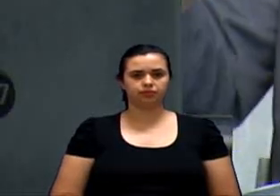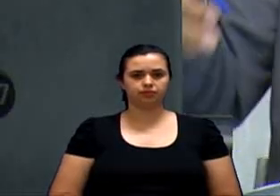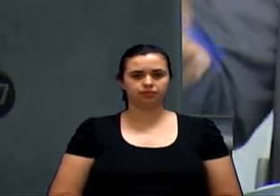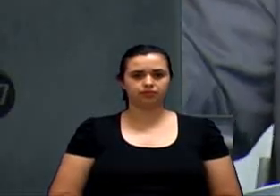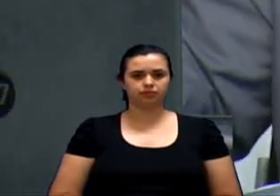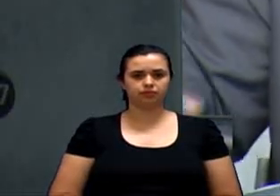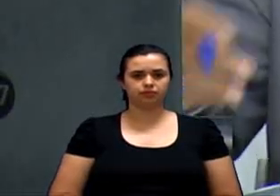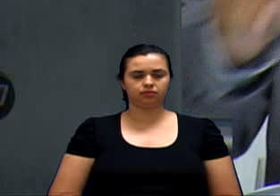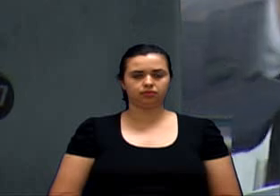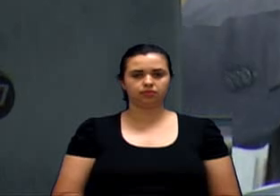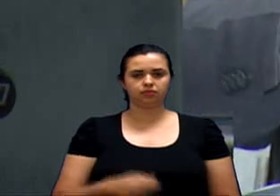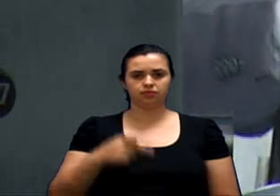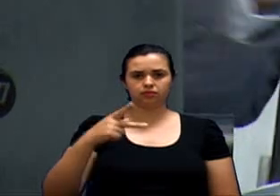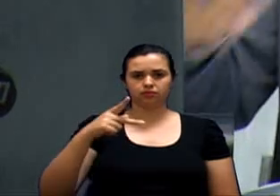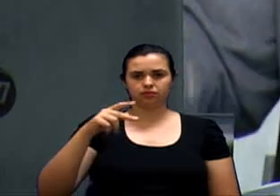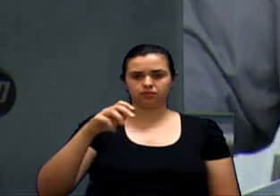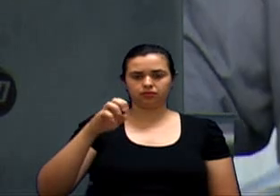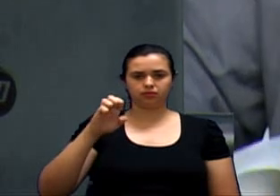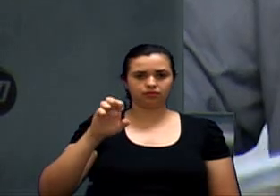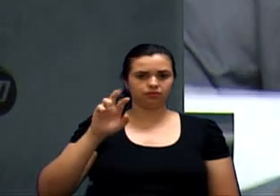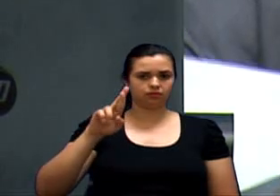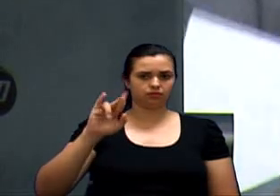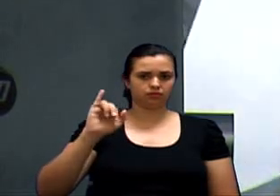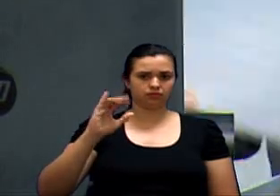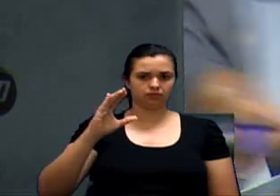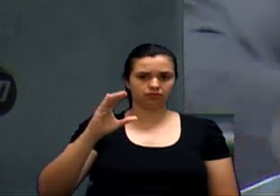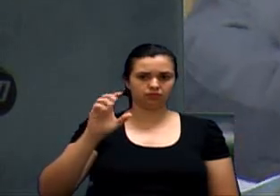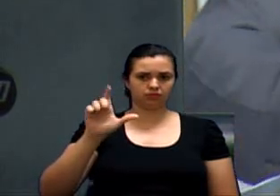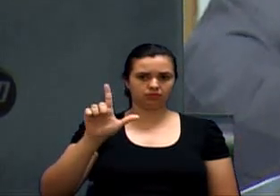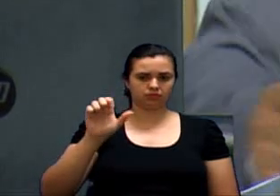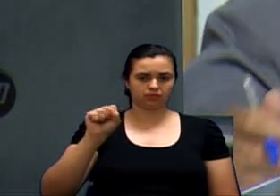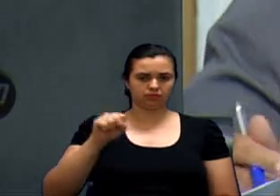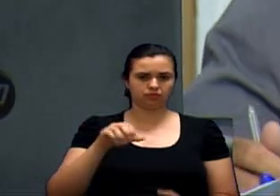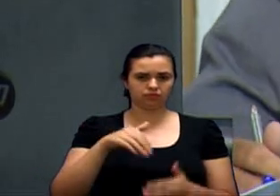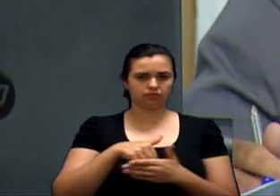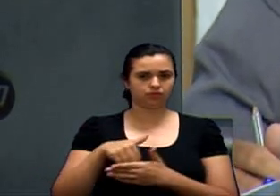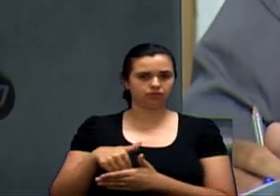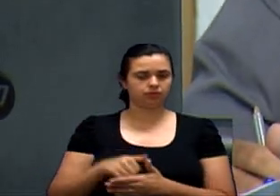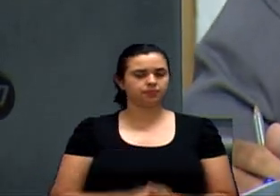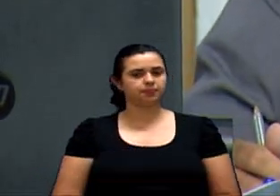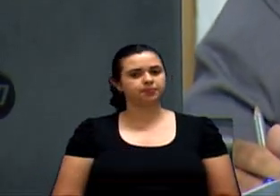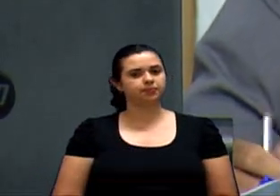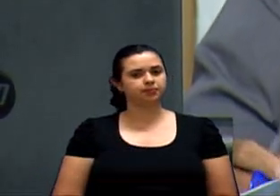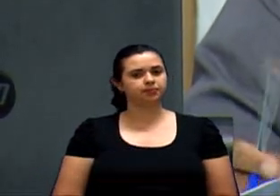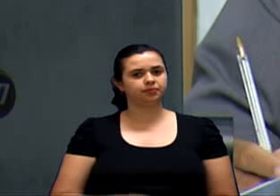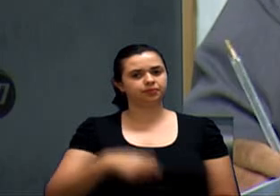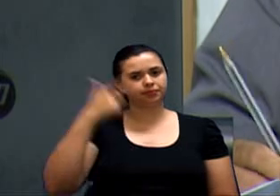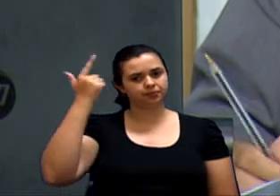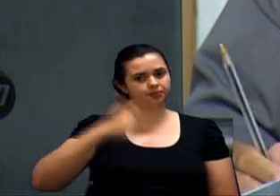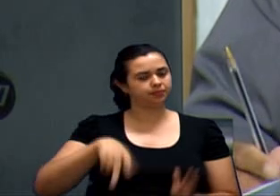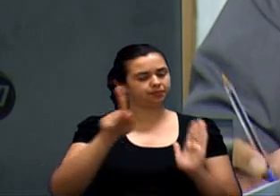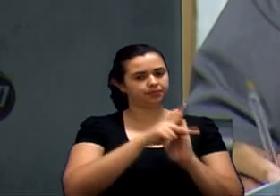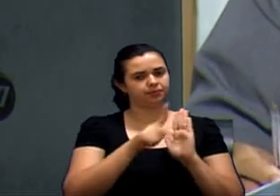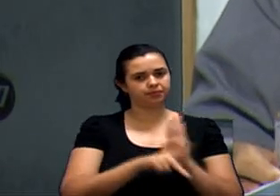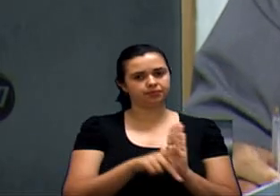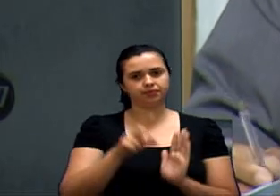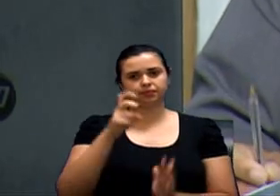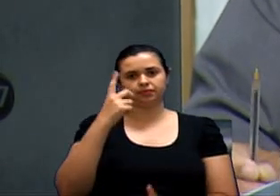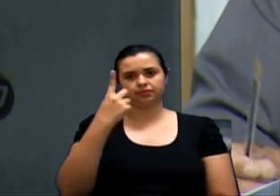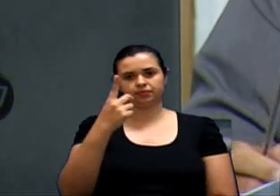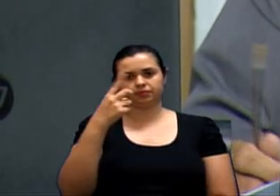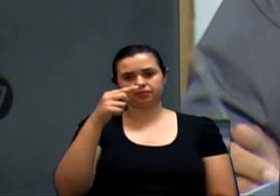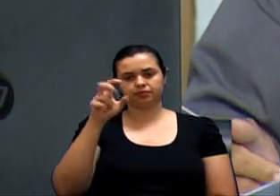O Pérez votou 18 no painel. O próximo projeto é o projeto de lei